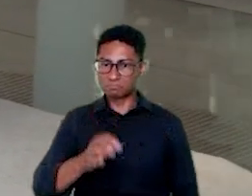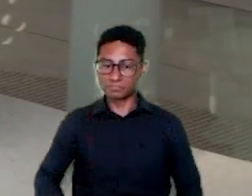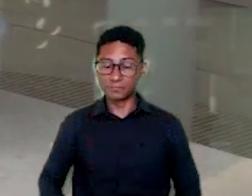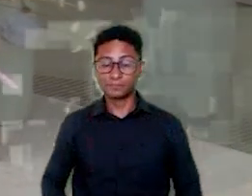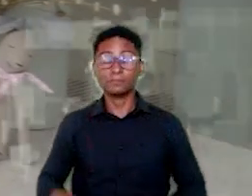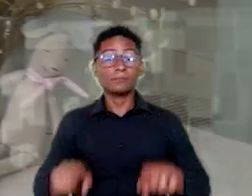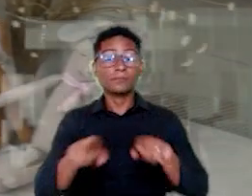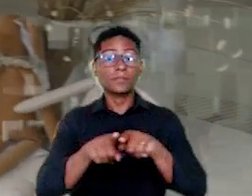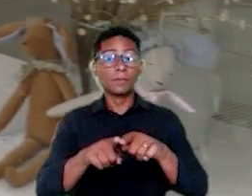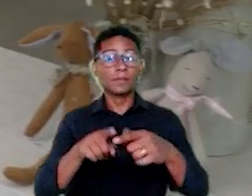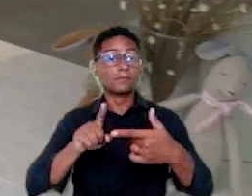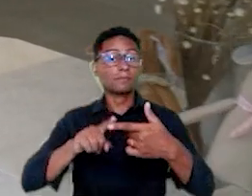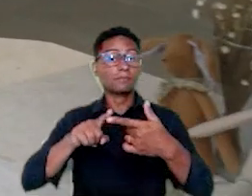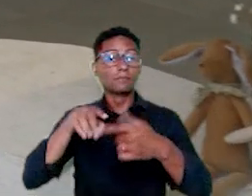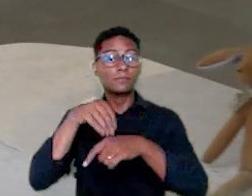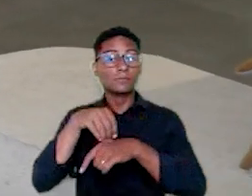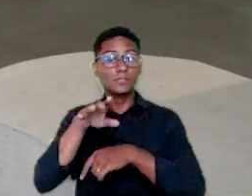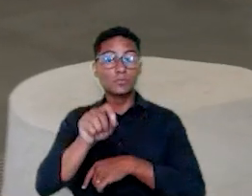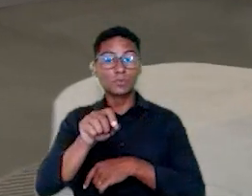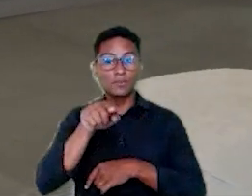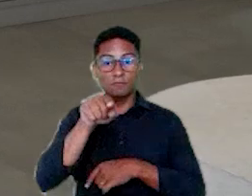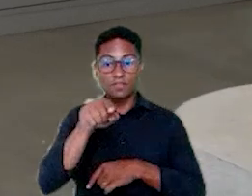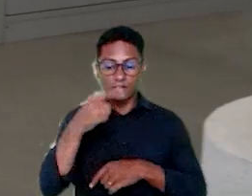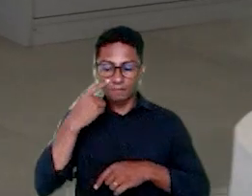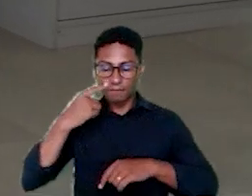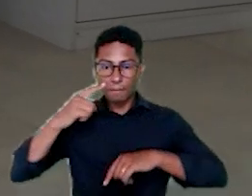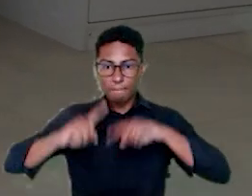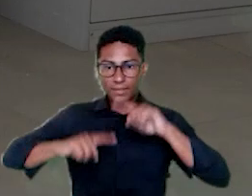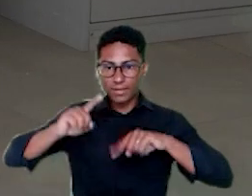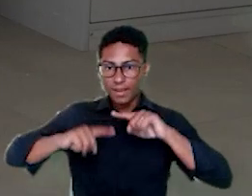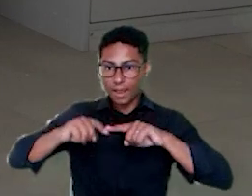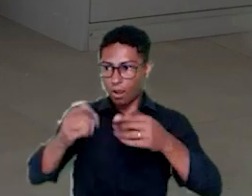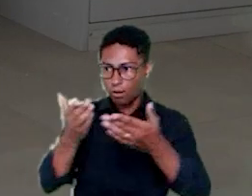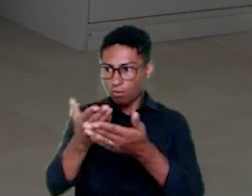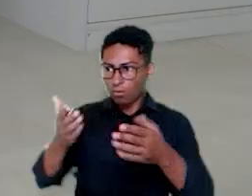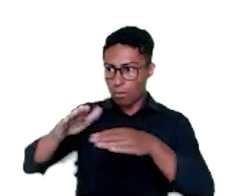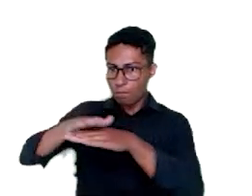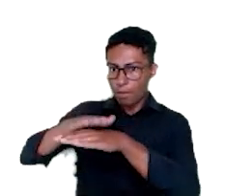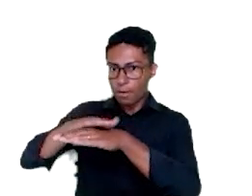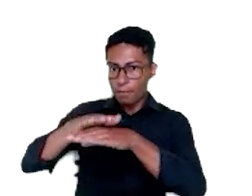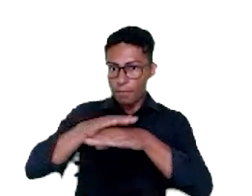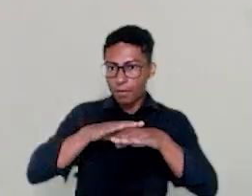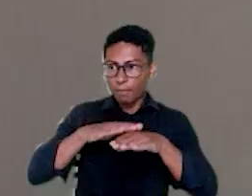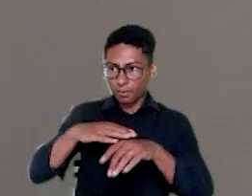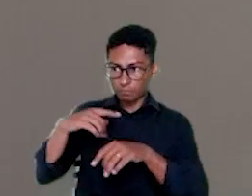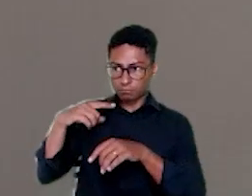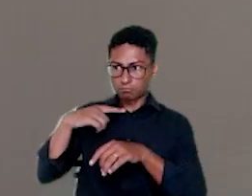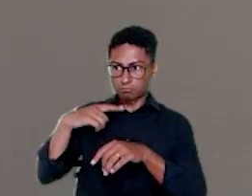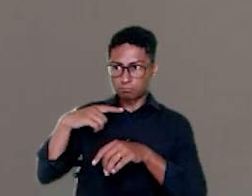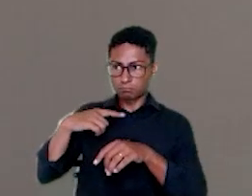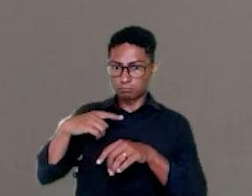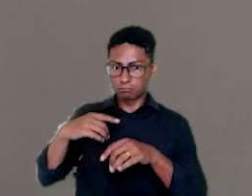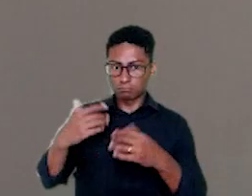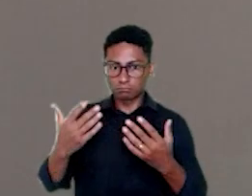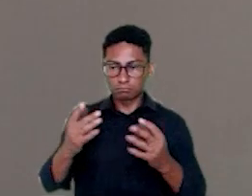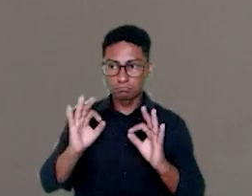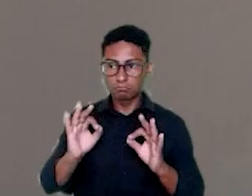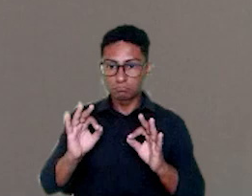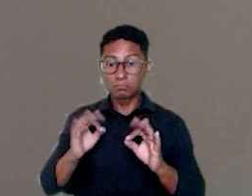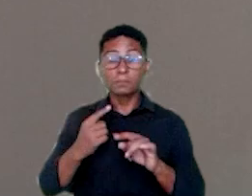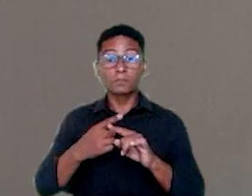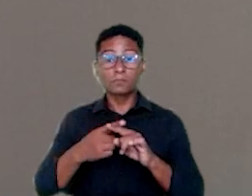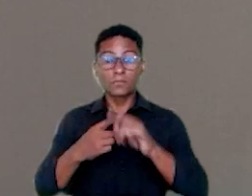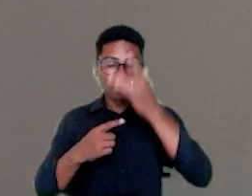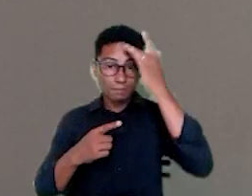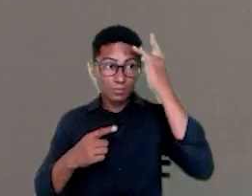dica importante é cuidar do seu estoque, né, estar preparada para poder, né, abastecer aí essa demanda